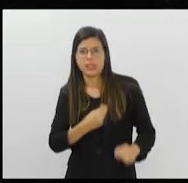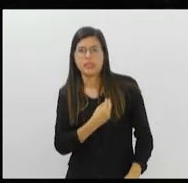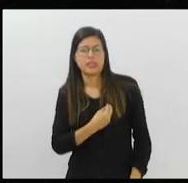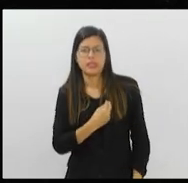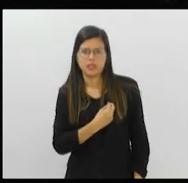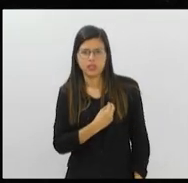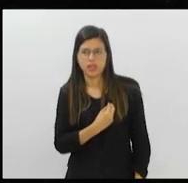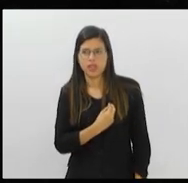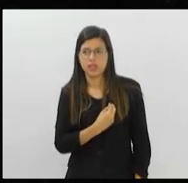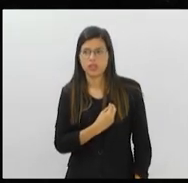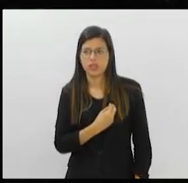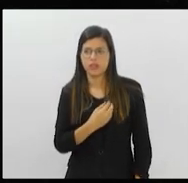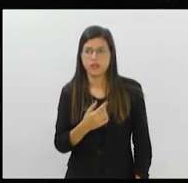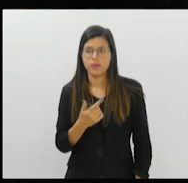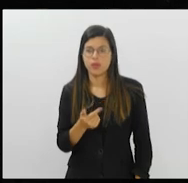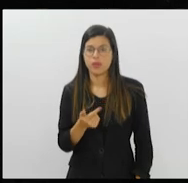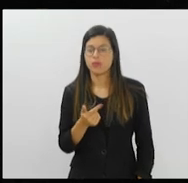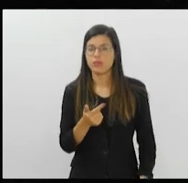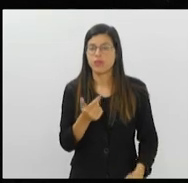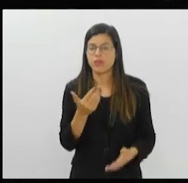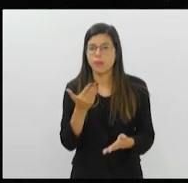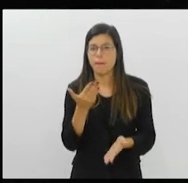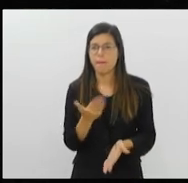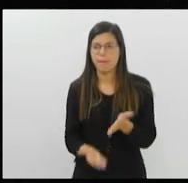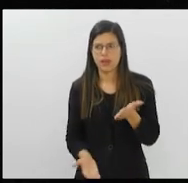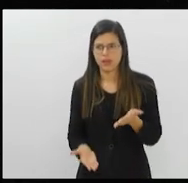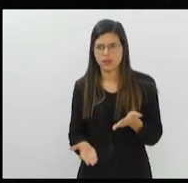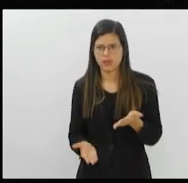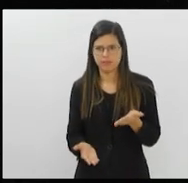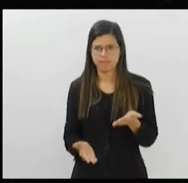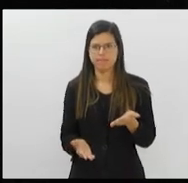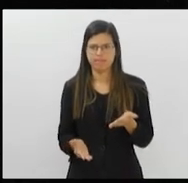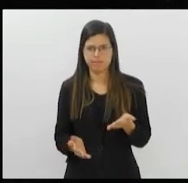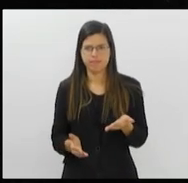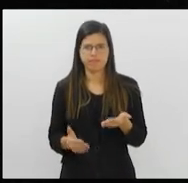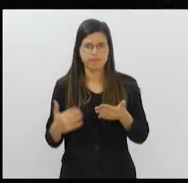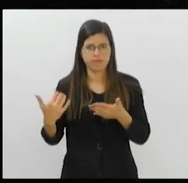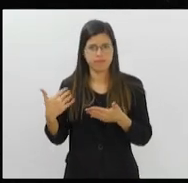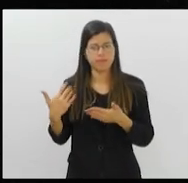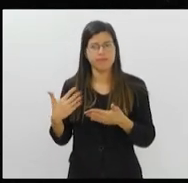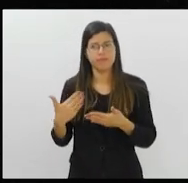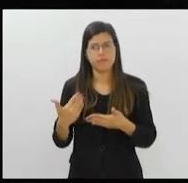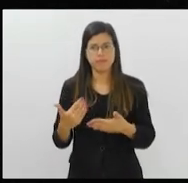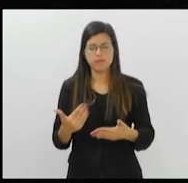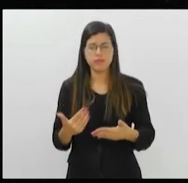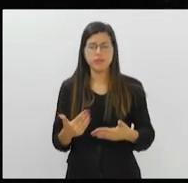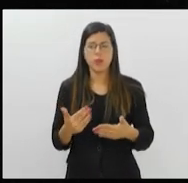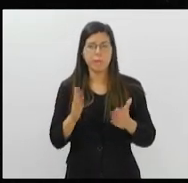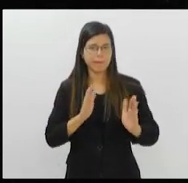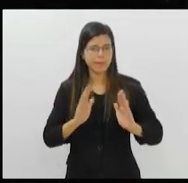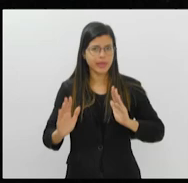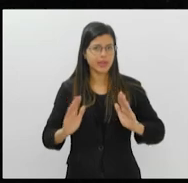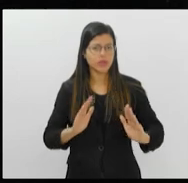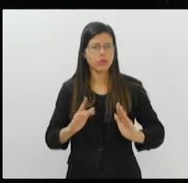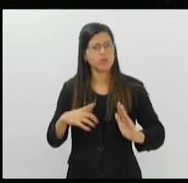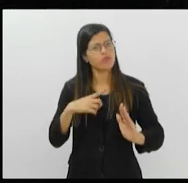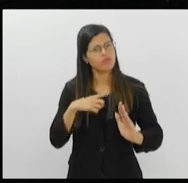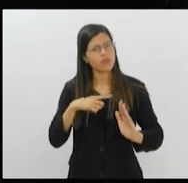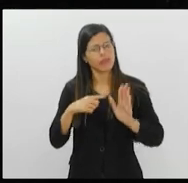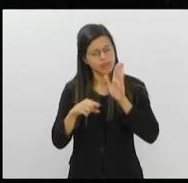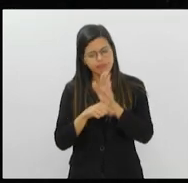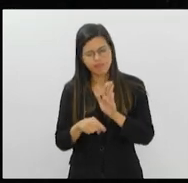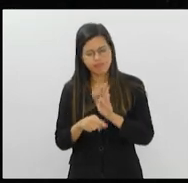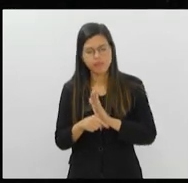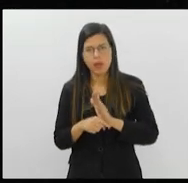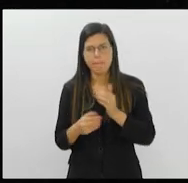não houve perda. Então, durante um tempo, tem aquele beneplácito e depois